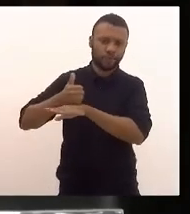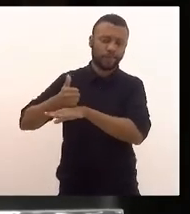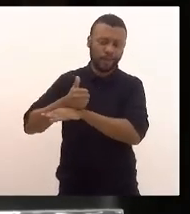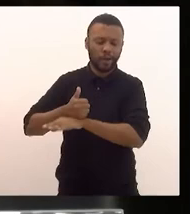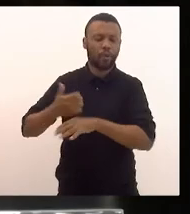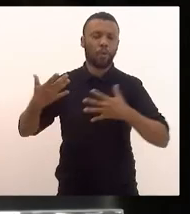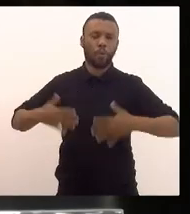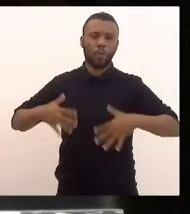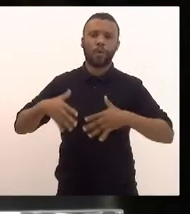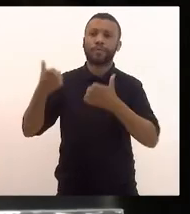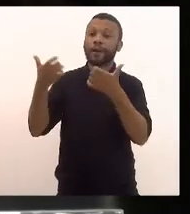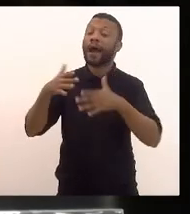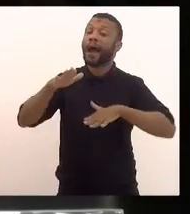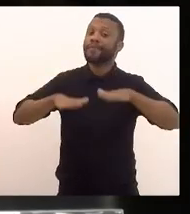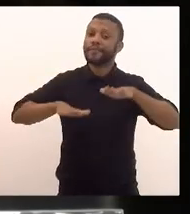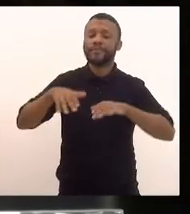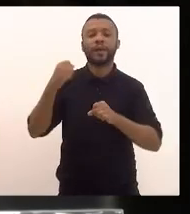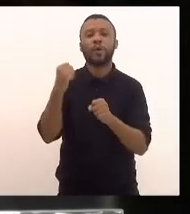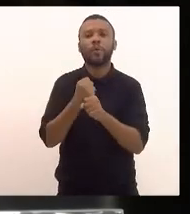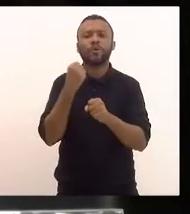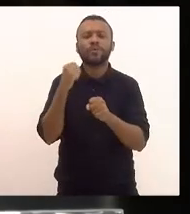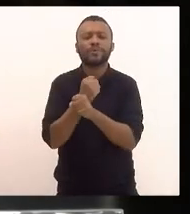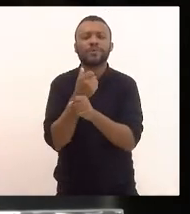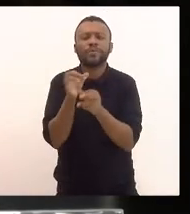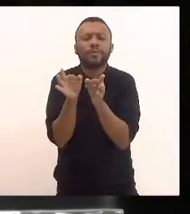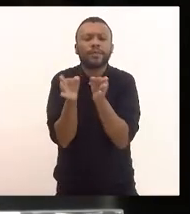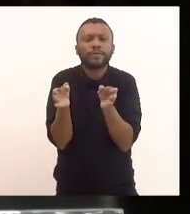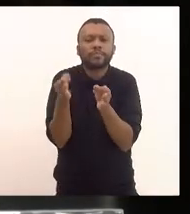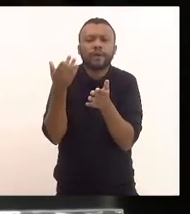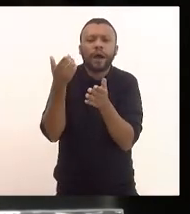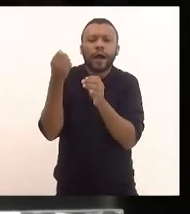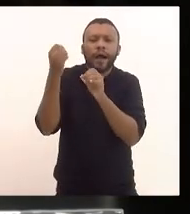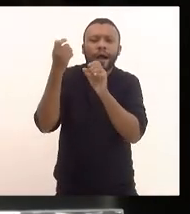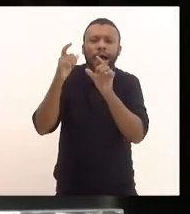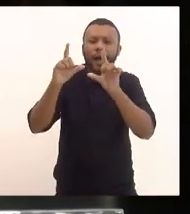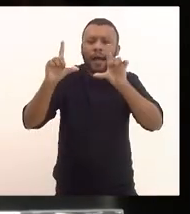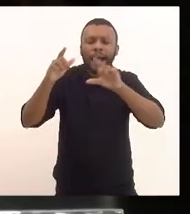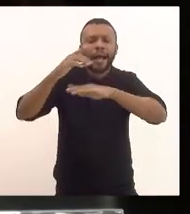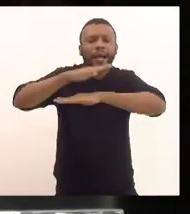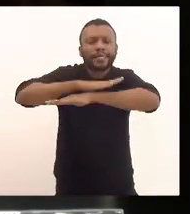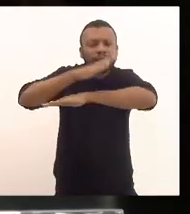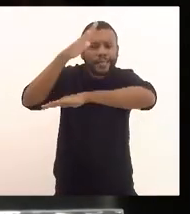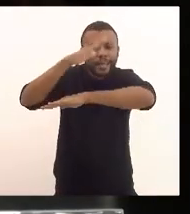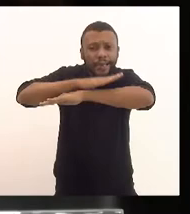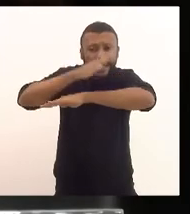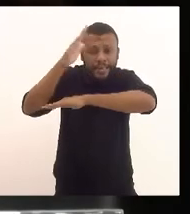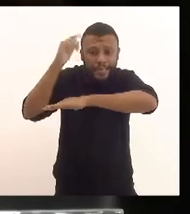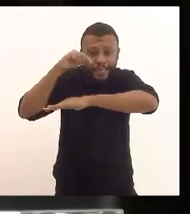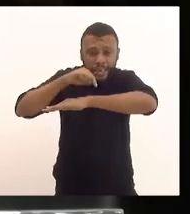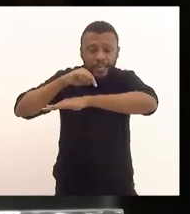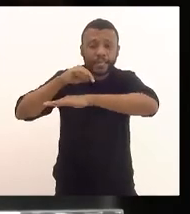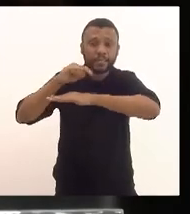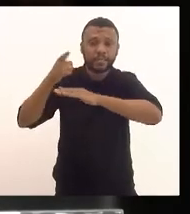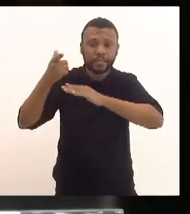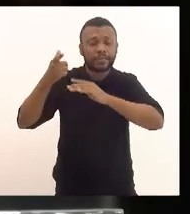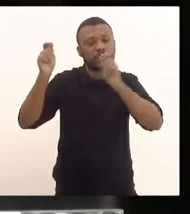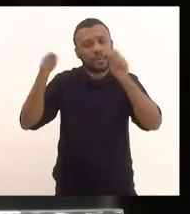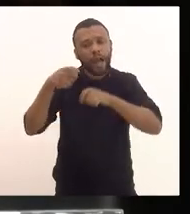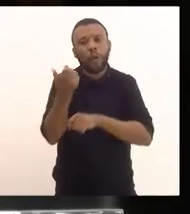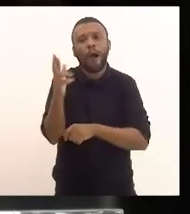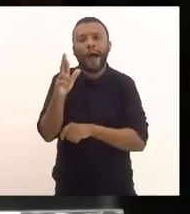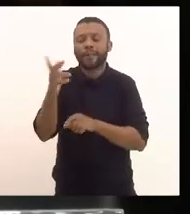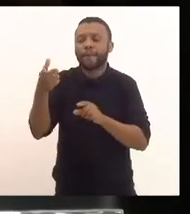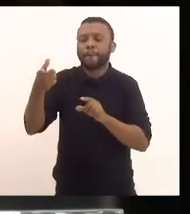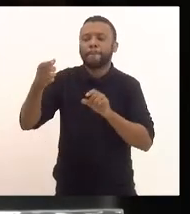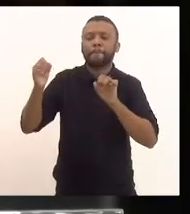dizendo que às vezes você construiu uma janelinha no fundo da casa que permite a circulação do ar que entra pela porta da frente certo